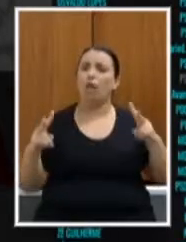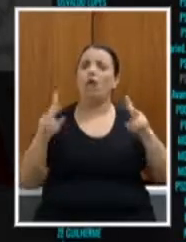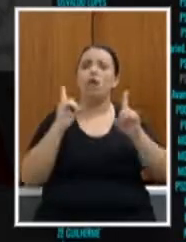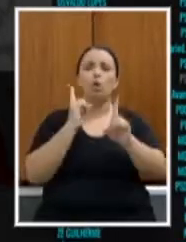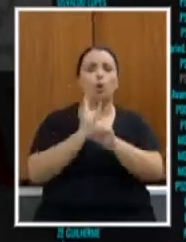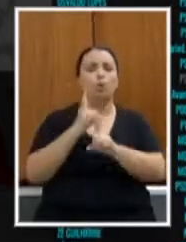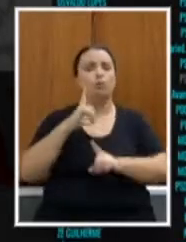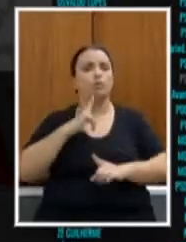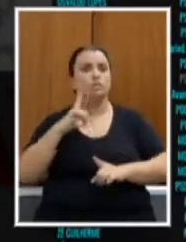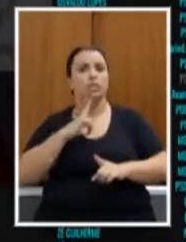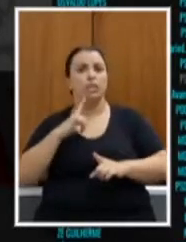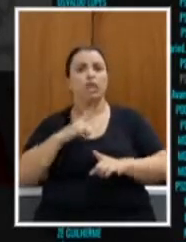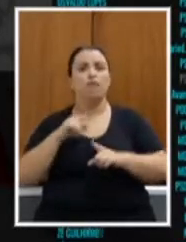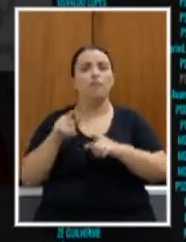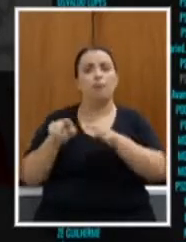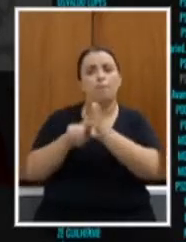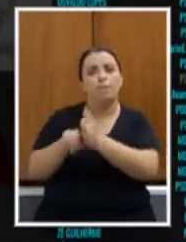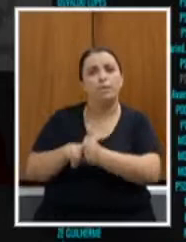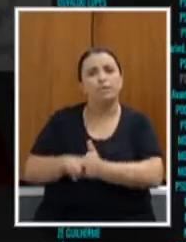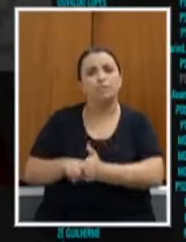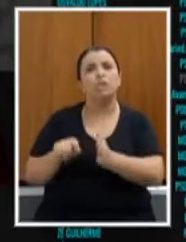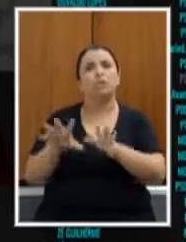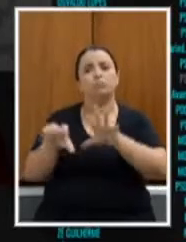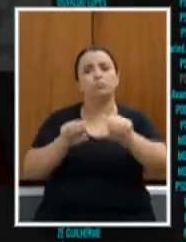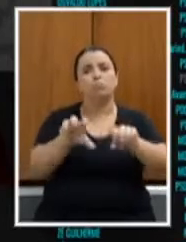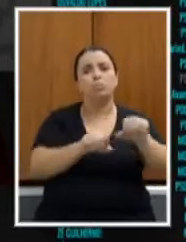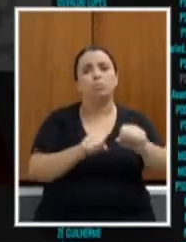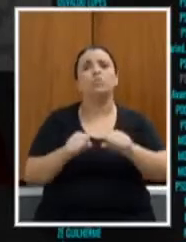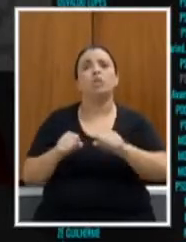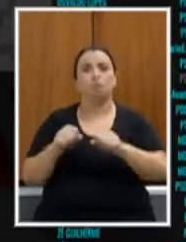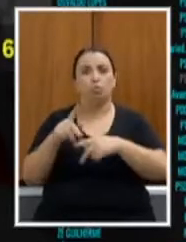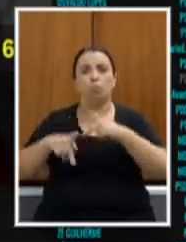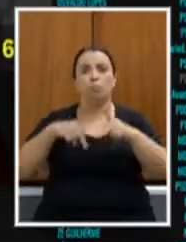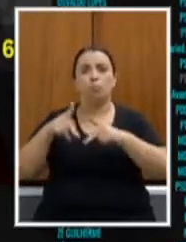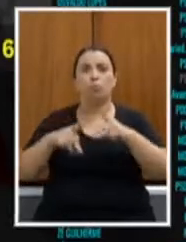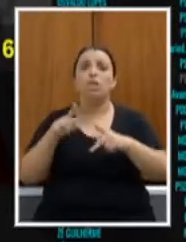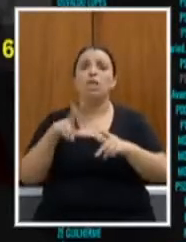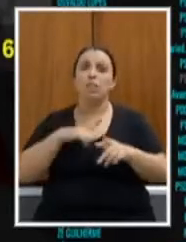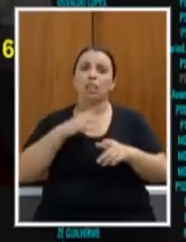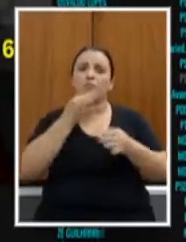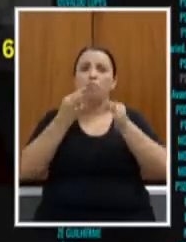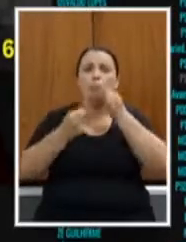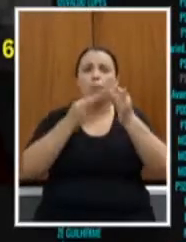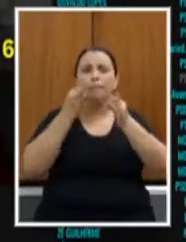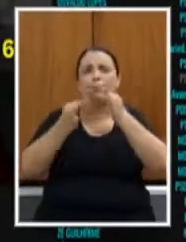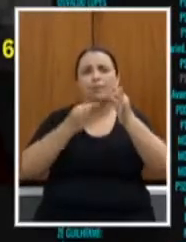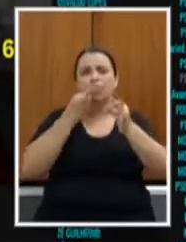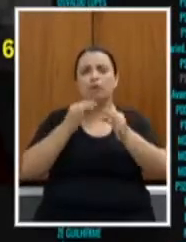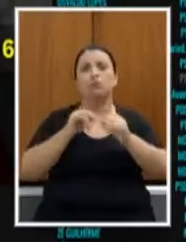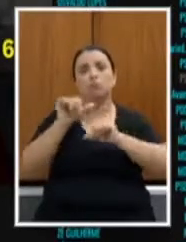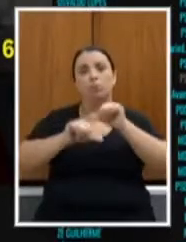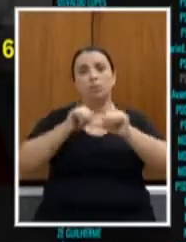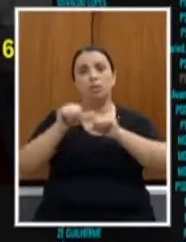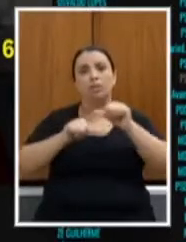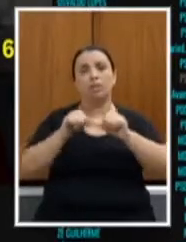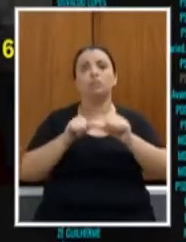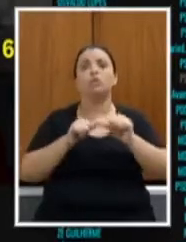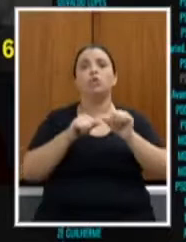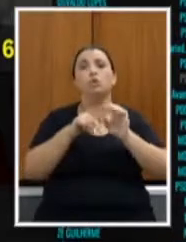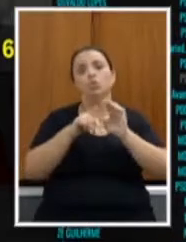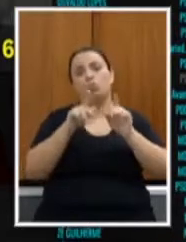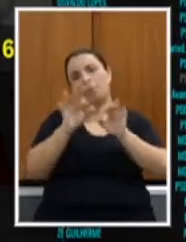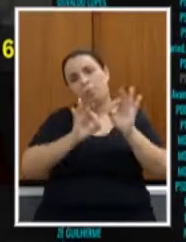pública, com a apresentação de 259 sugestões populares de alteração do plano. Votaram que deram sim, origem a 56 60,